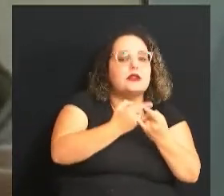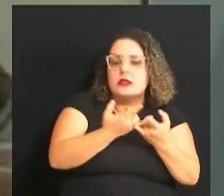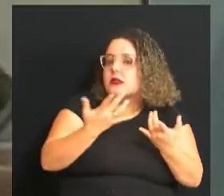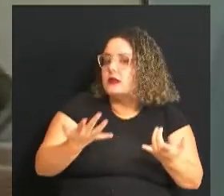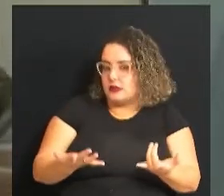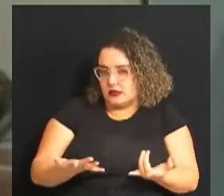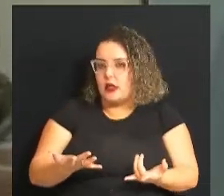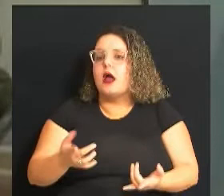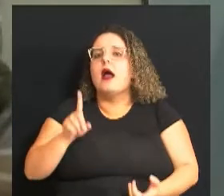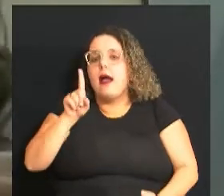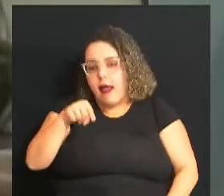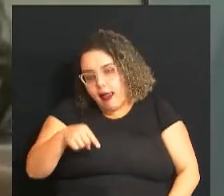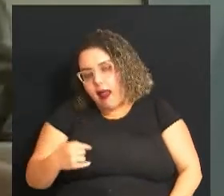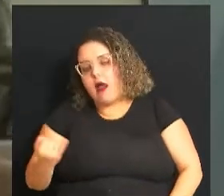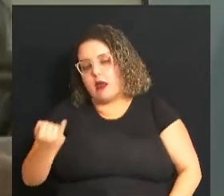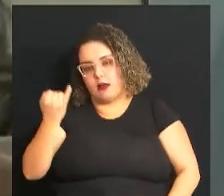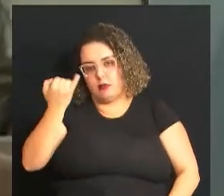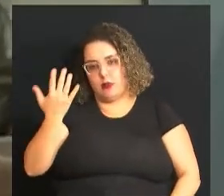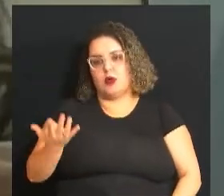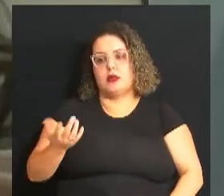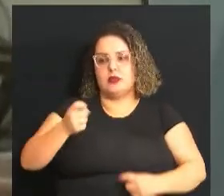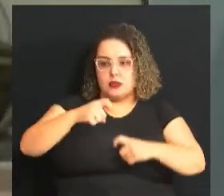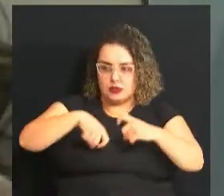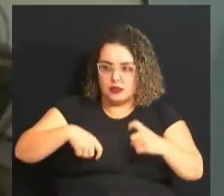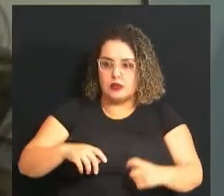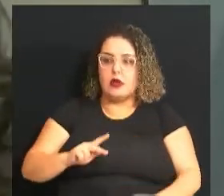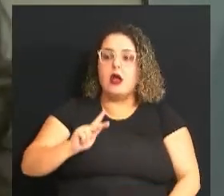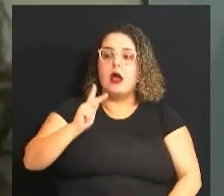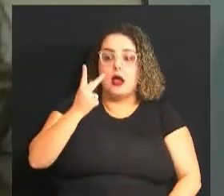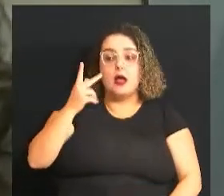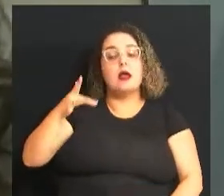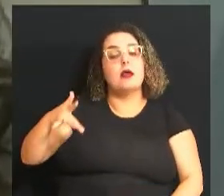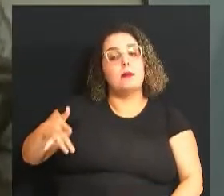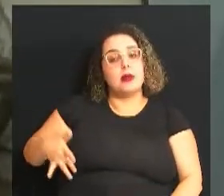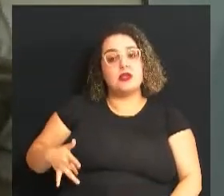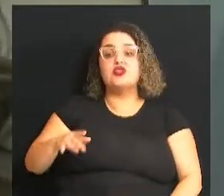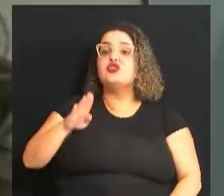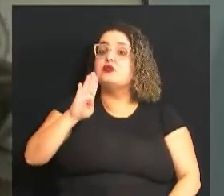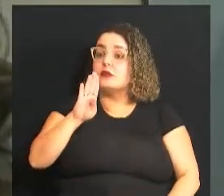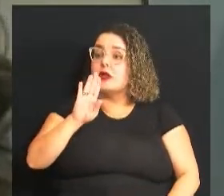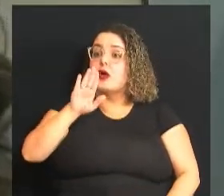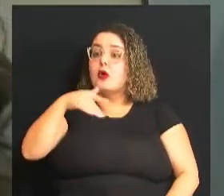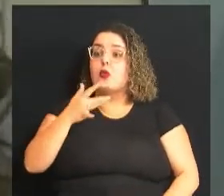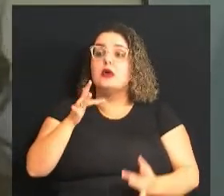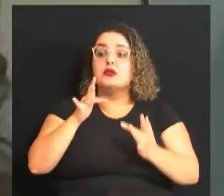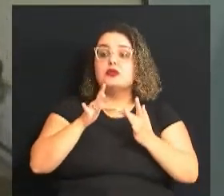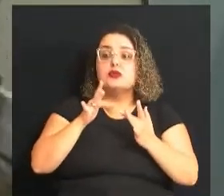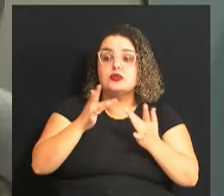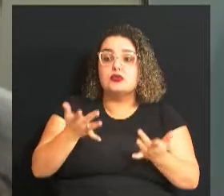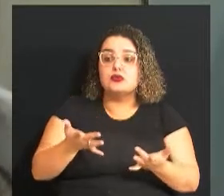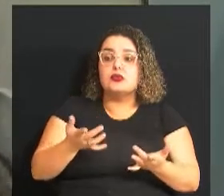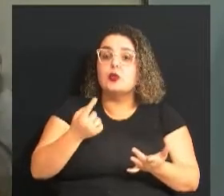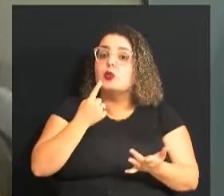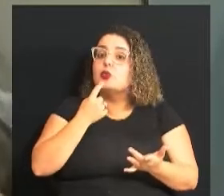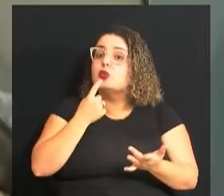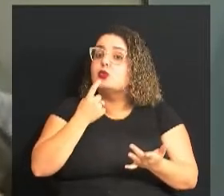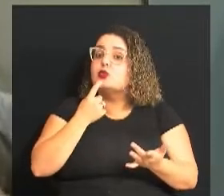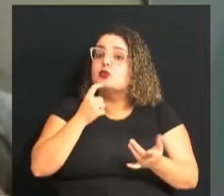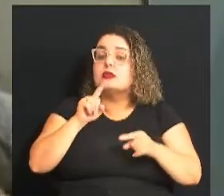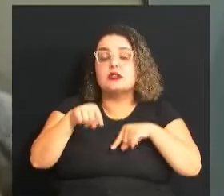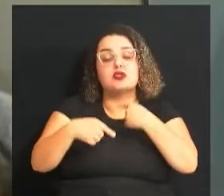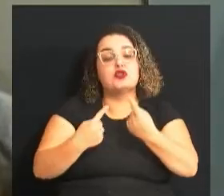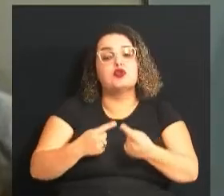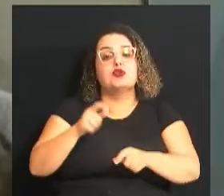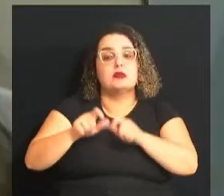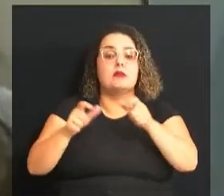muito importantes. A hepatite B também tem contágio quando você se contamina com sangue de outra pessoa